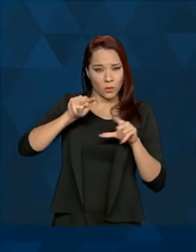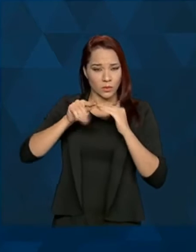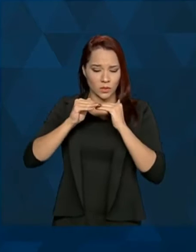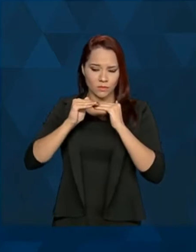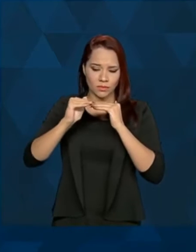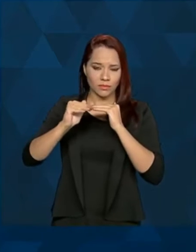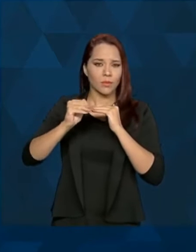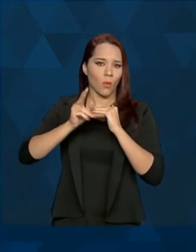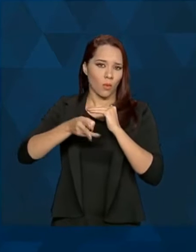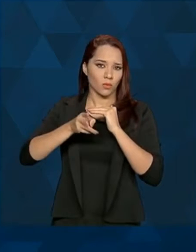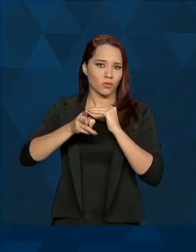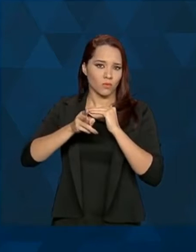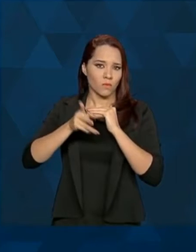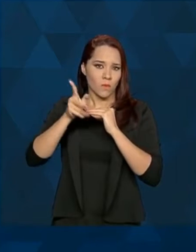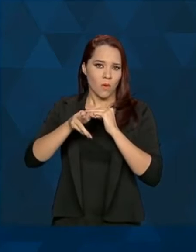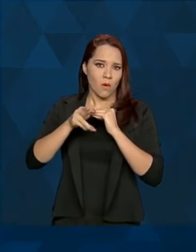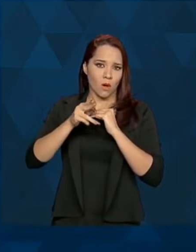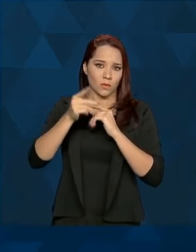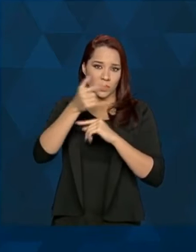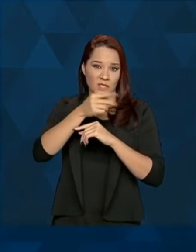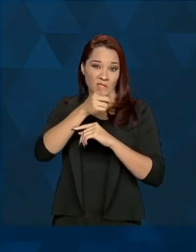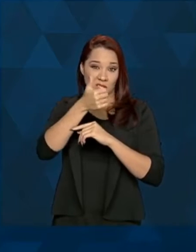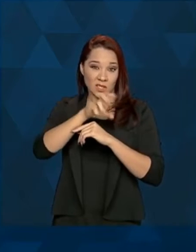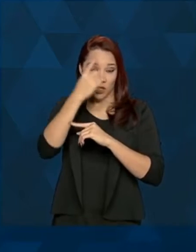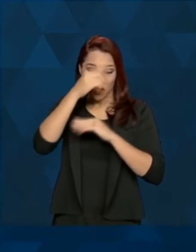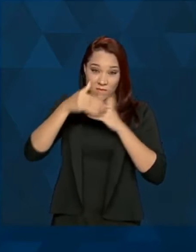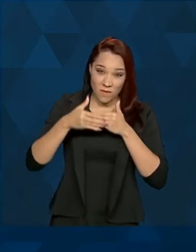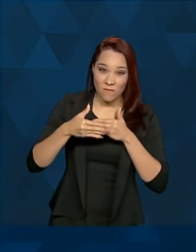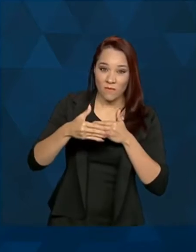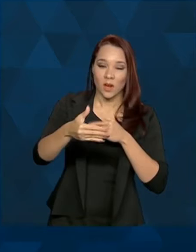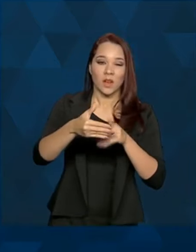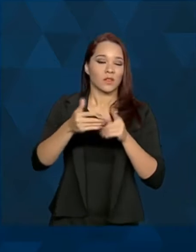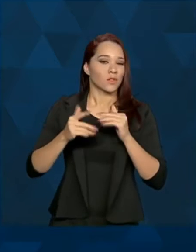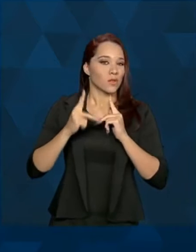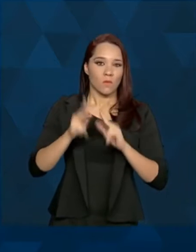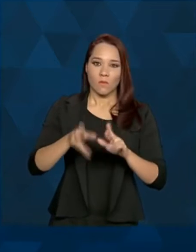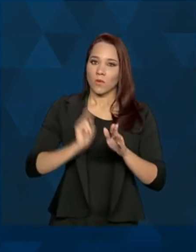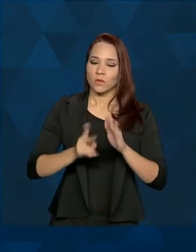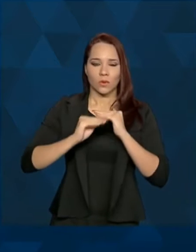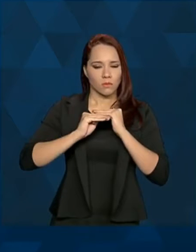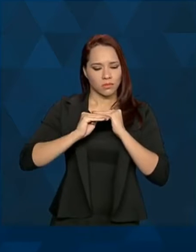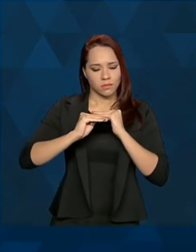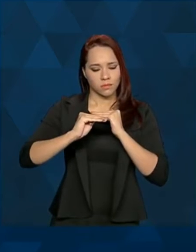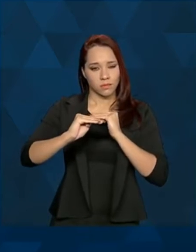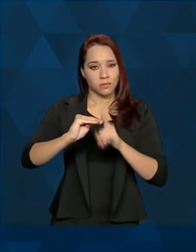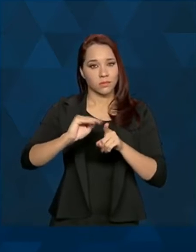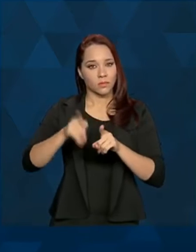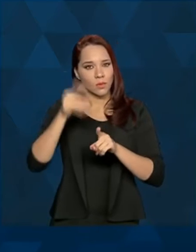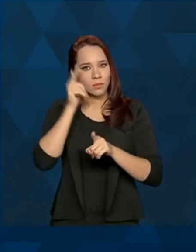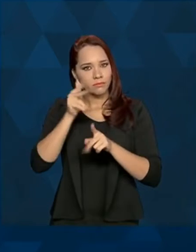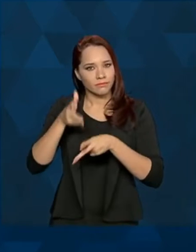permanece com o passar dos próximos 15 dias, nas 2 próximas semanas epidemiológicas, mas a gente já